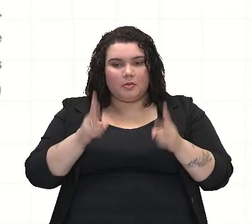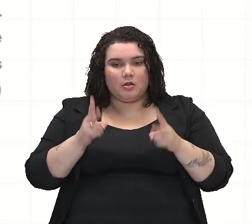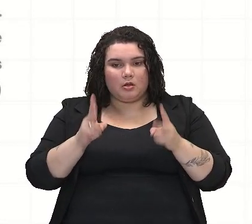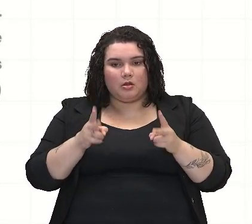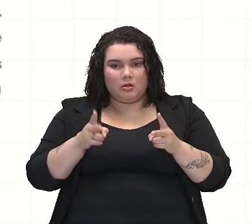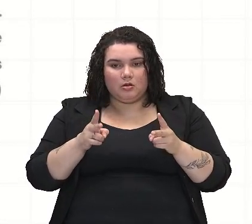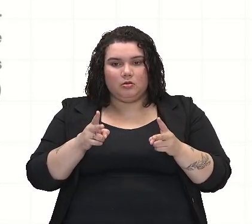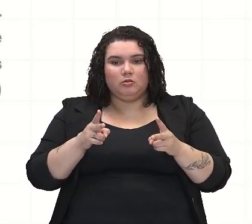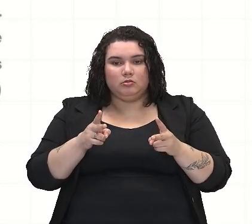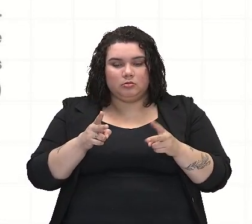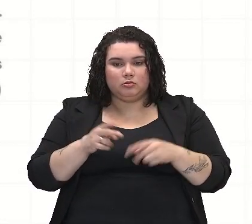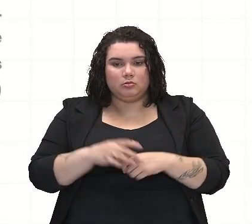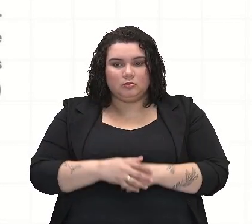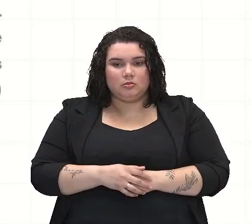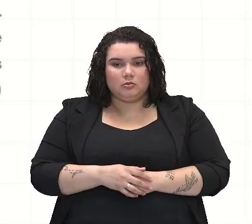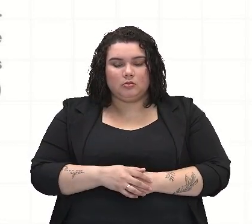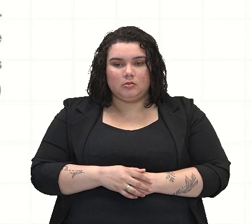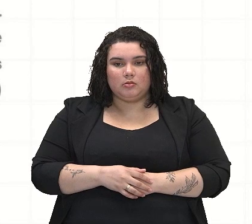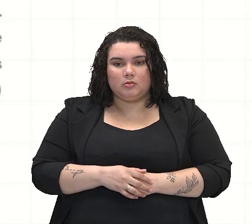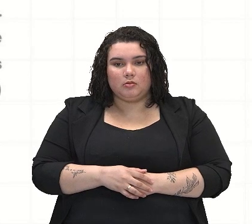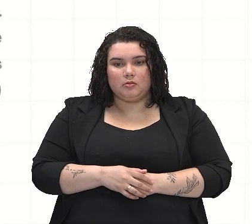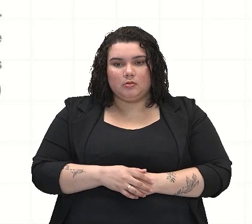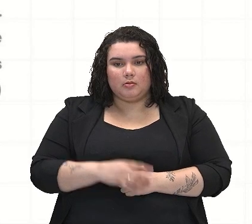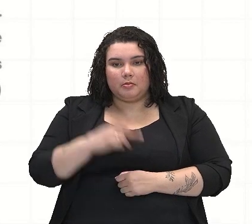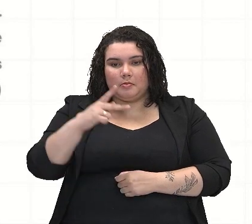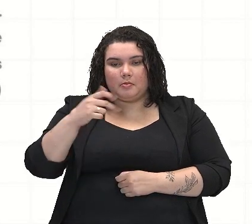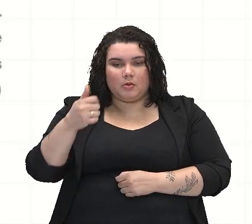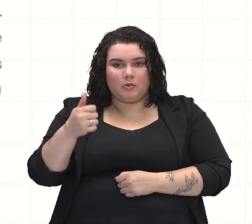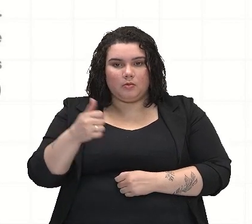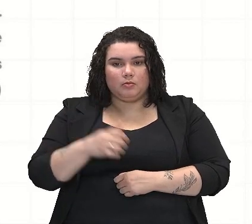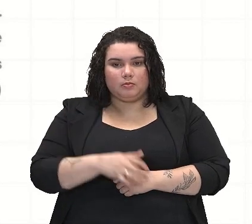mesma abertura, né? Chamamos aqui esse ponto de P1.